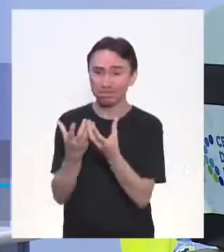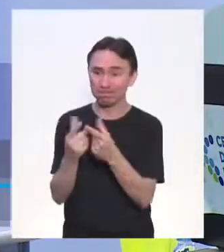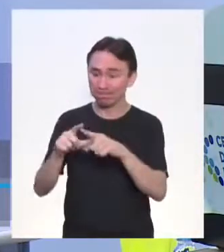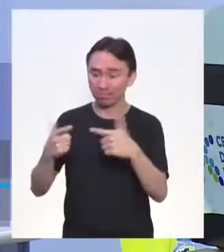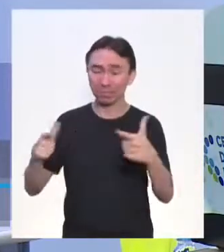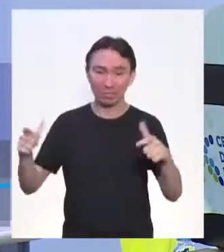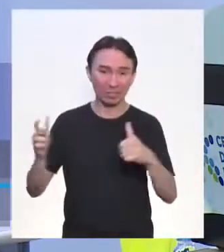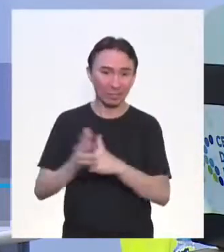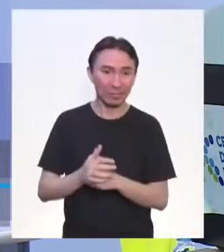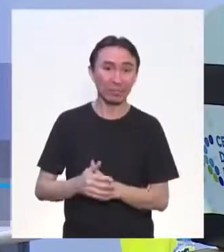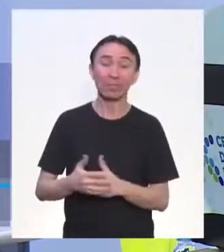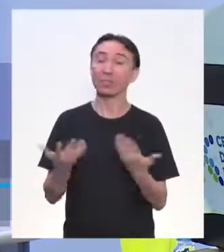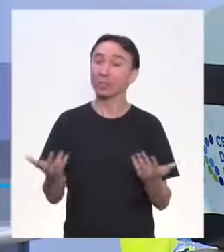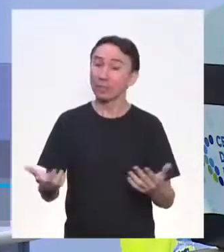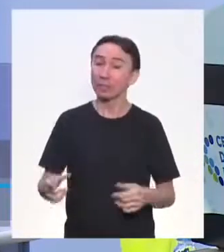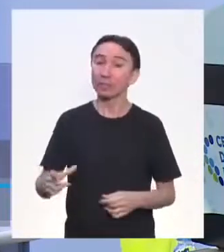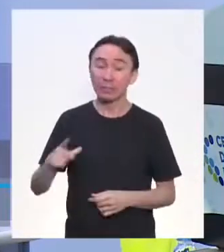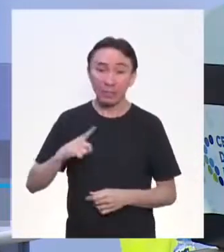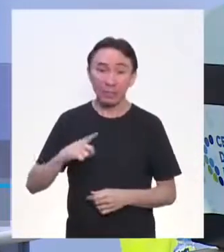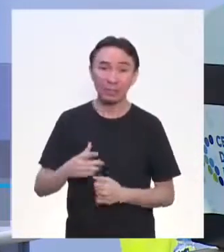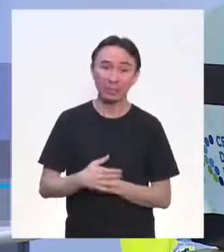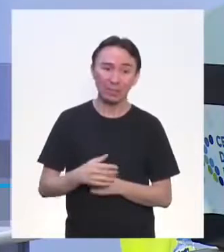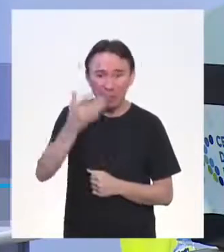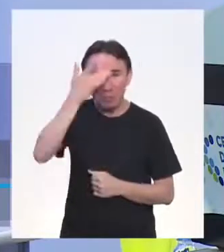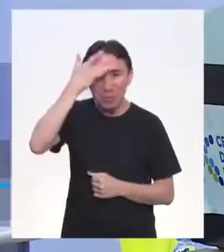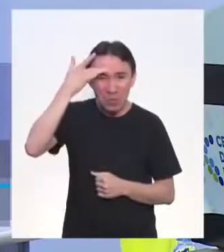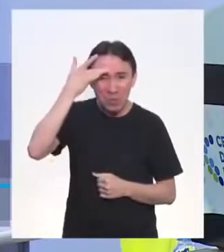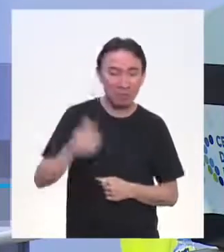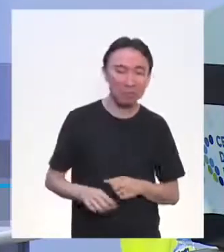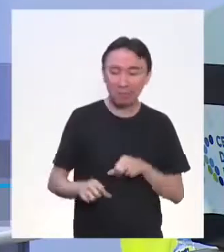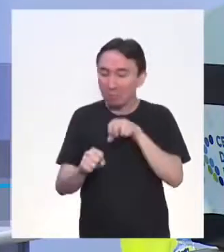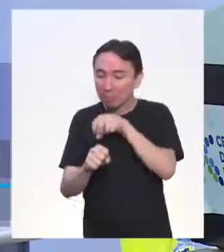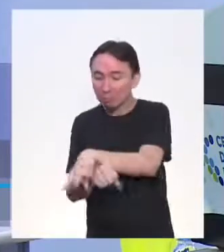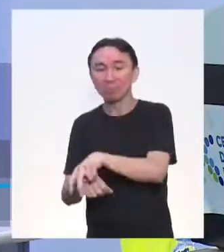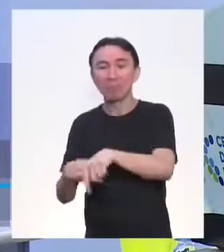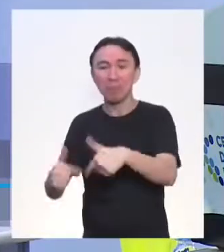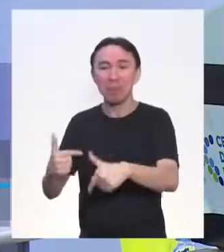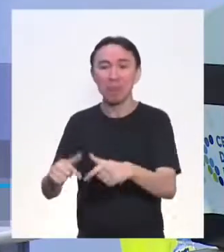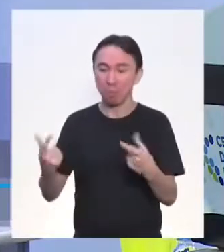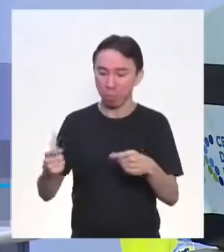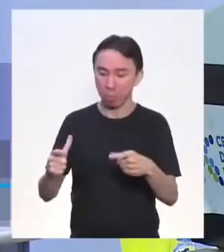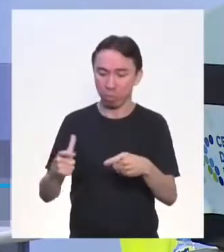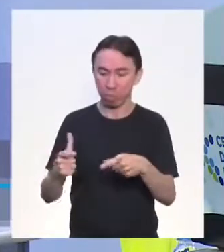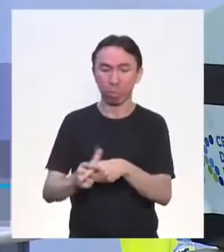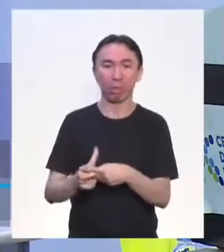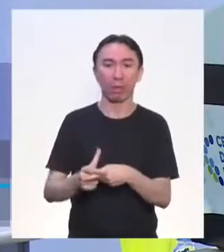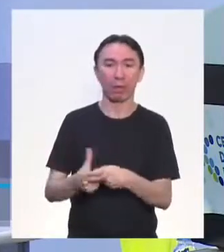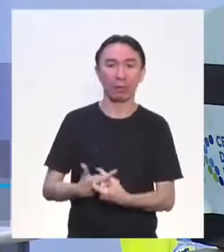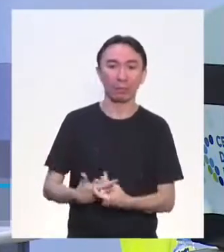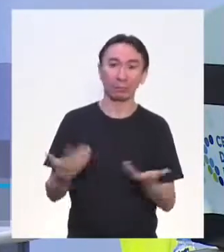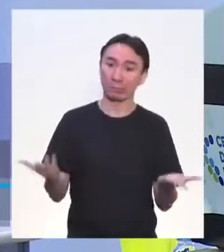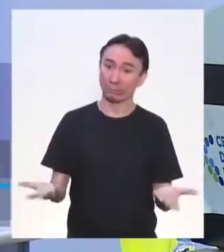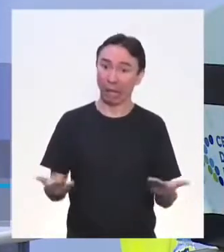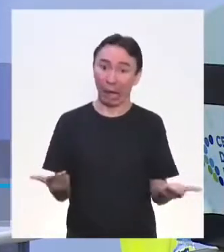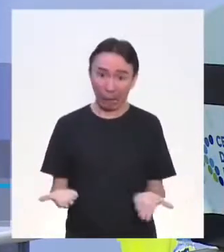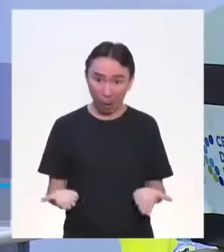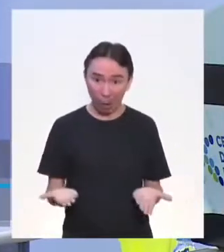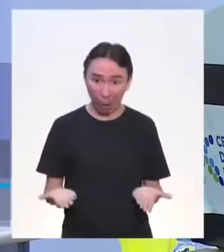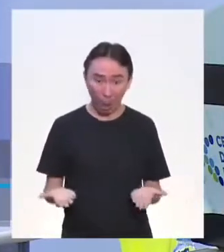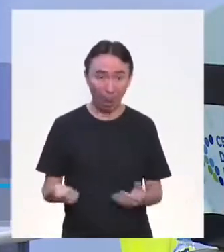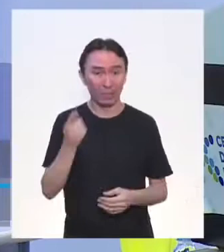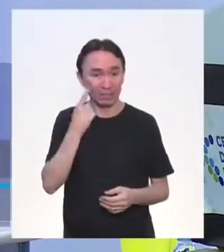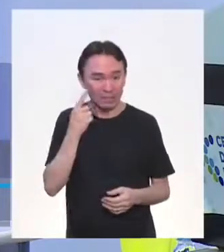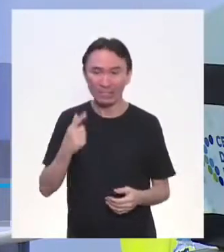empregando um número muito menor de trabalhadores. Aí está a diferença desta vez. Agora, os empregos de